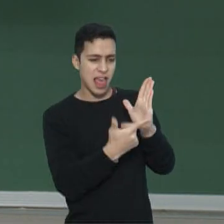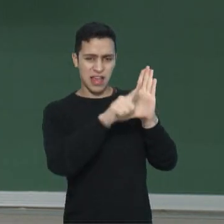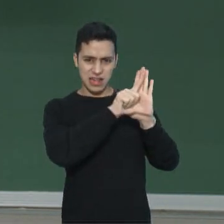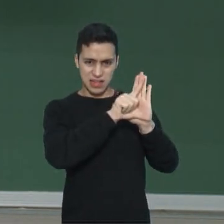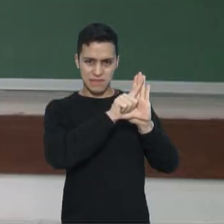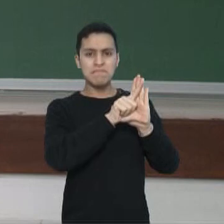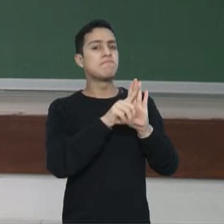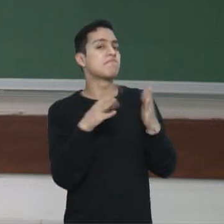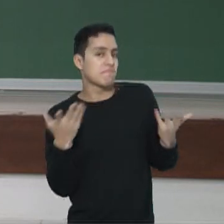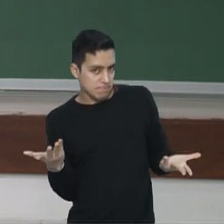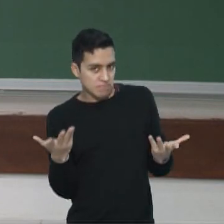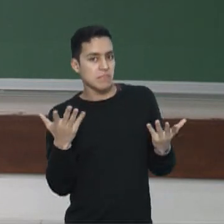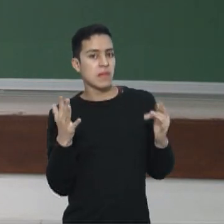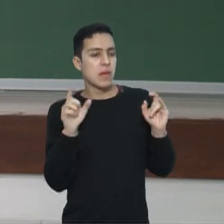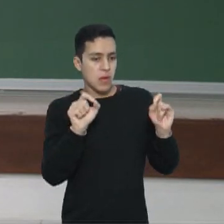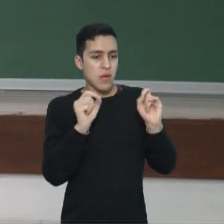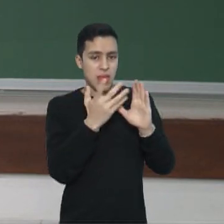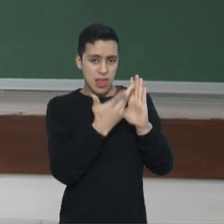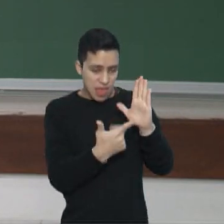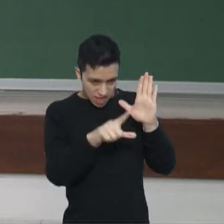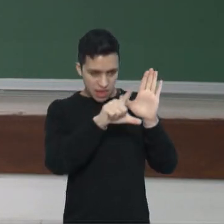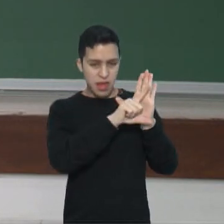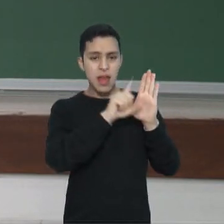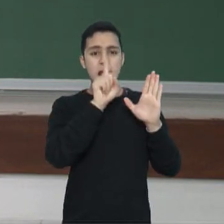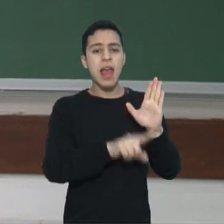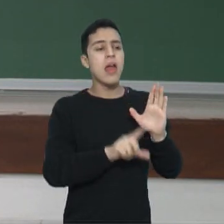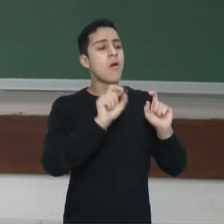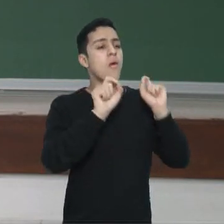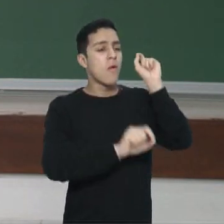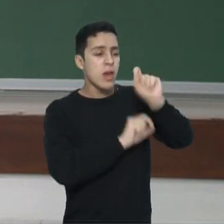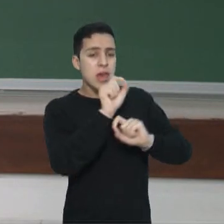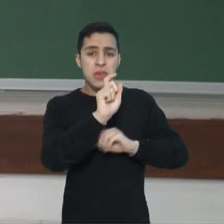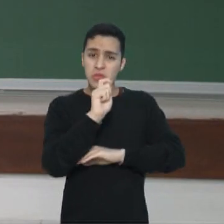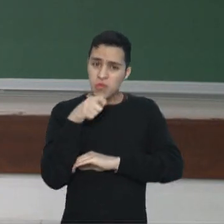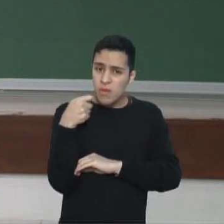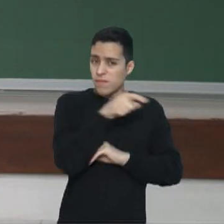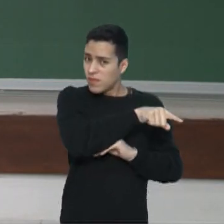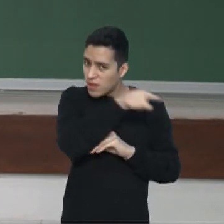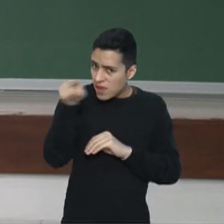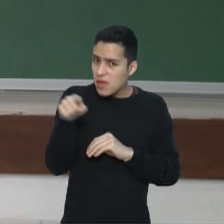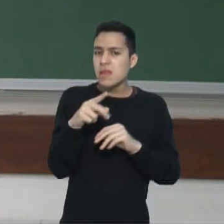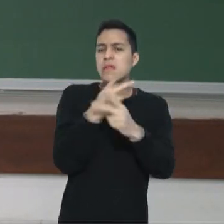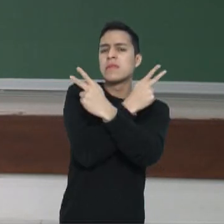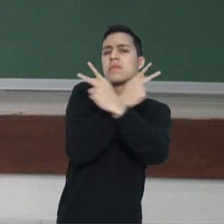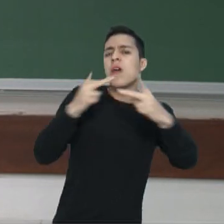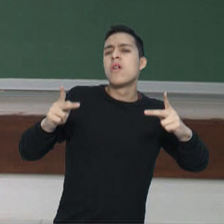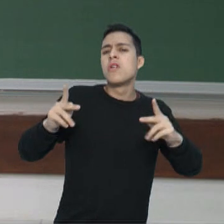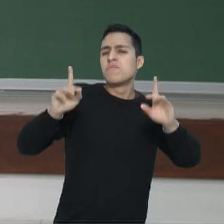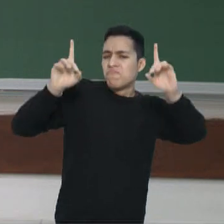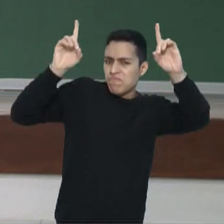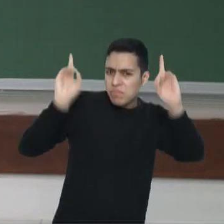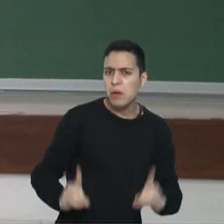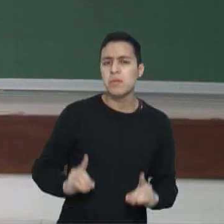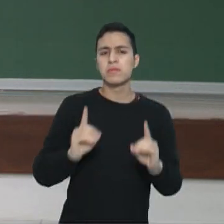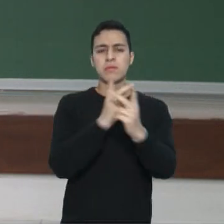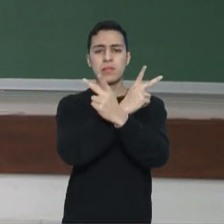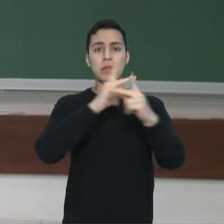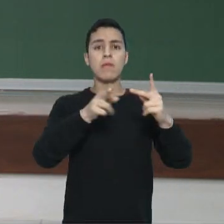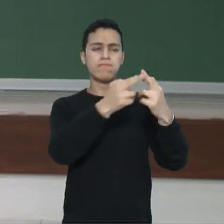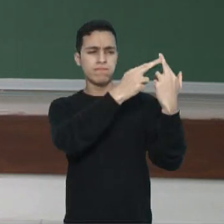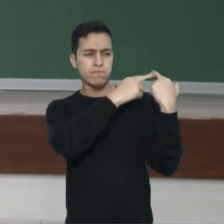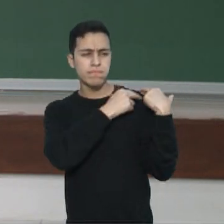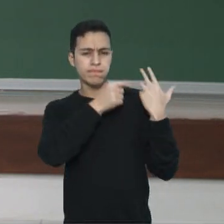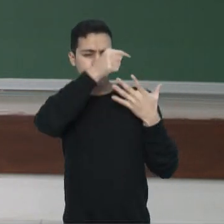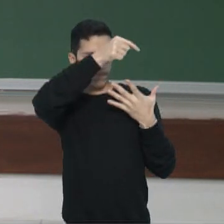Adolescente? Então, o ECA é uma lei que fala sobre você, seus direitos e os seus deveres, certo?